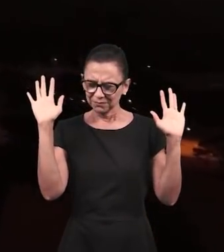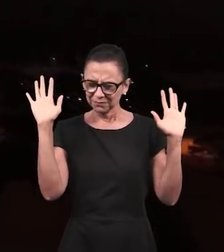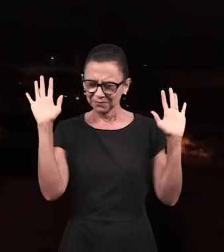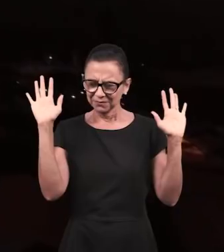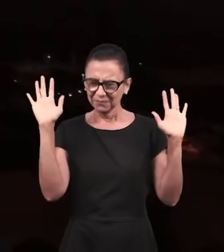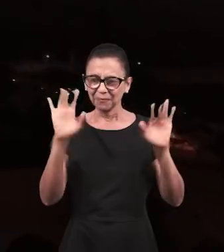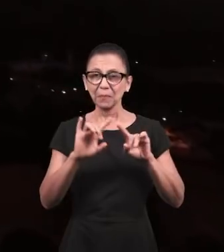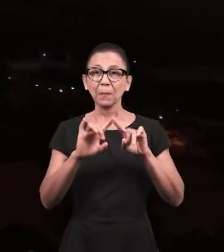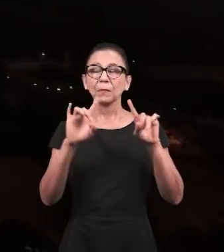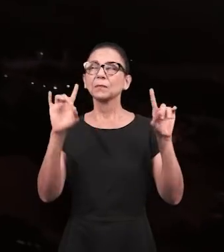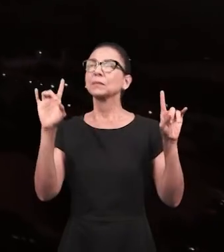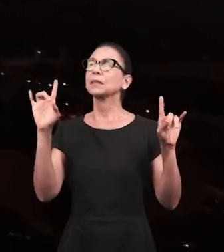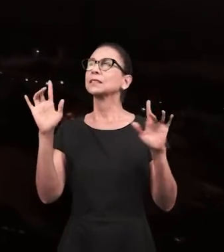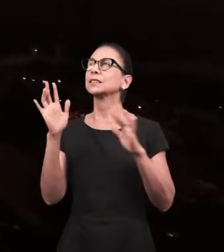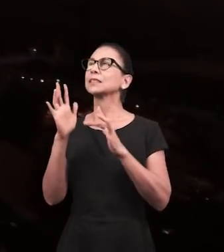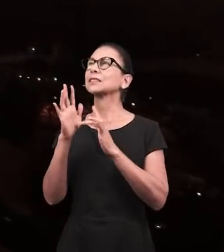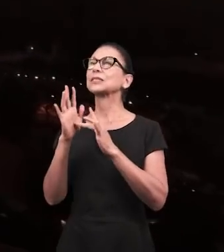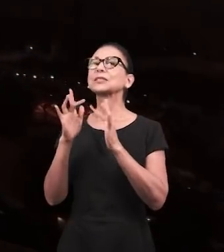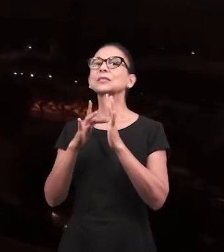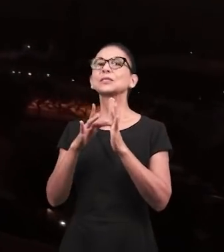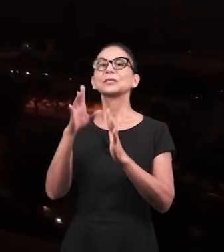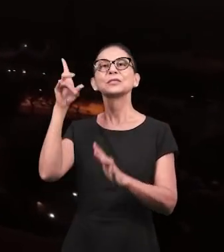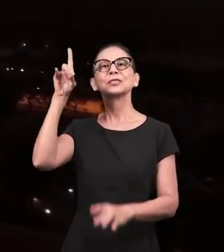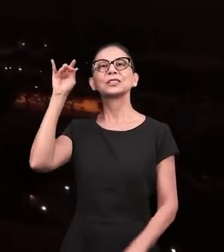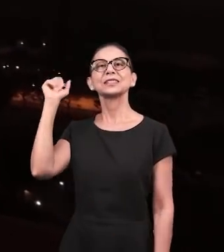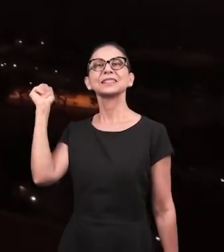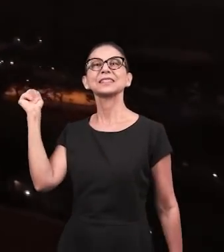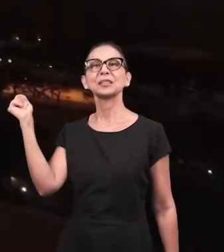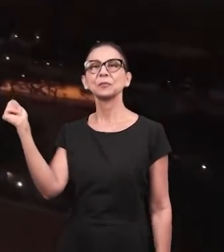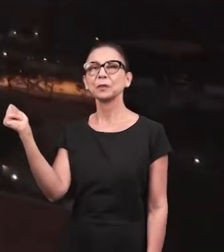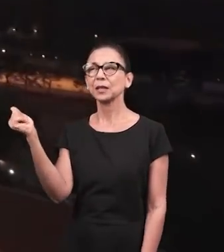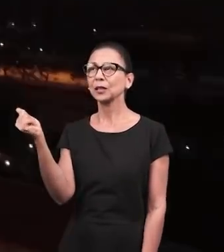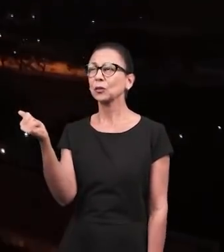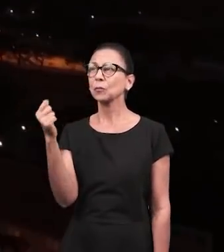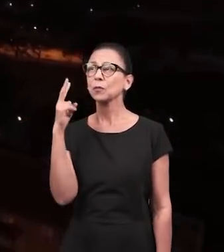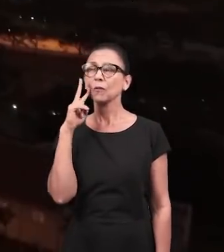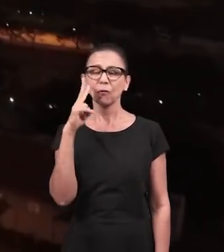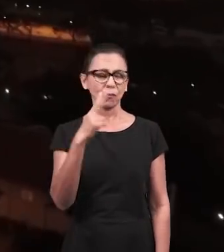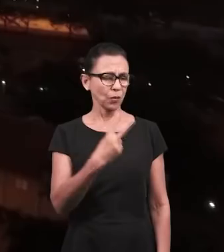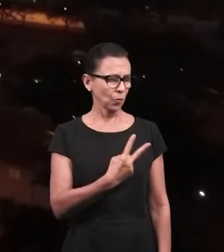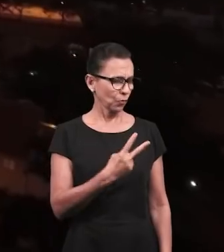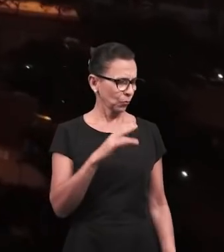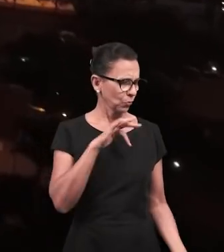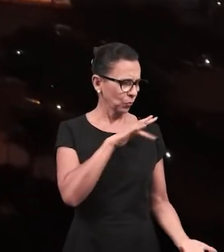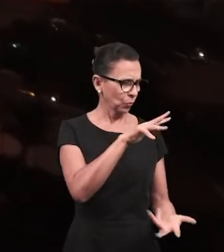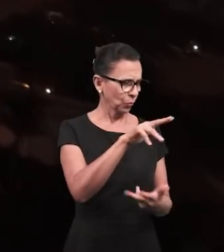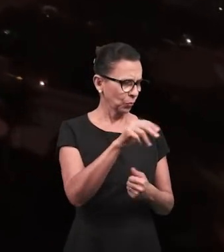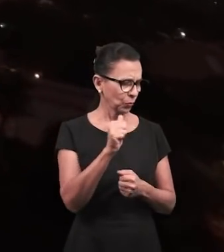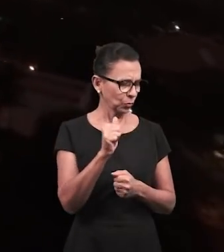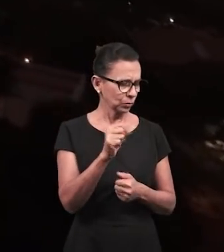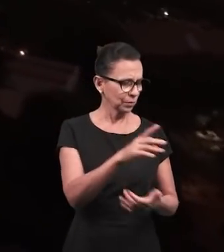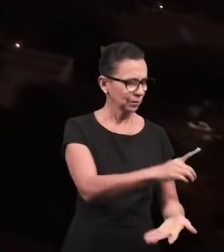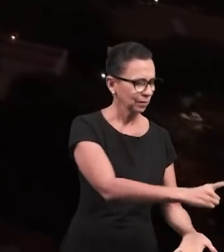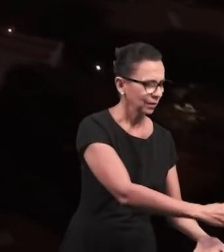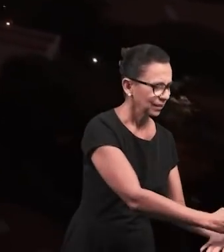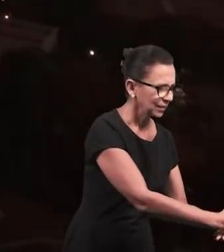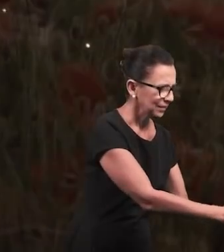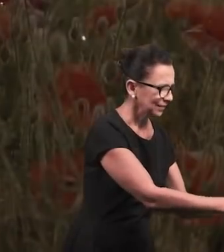não sabia, mas Jesus um dia me encontrou.